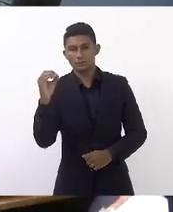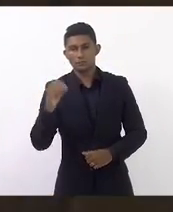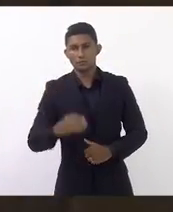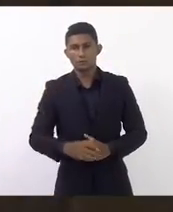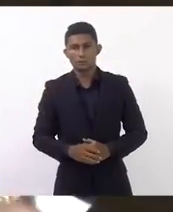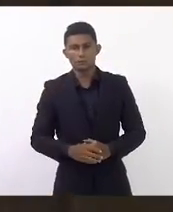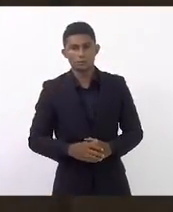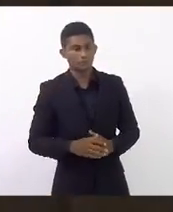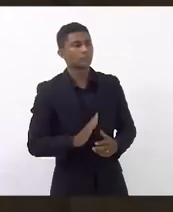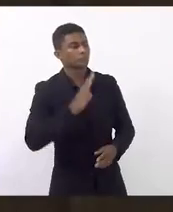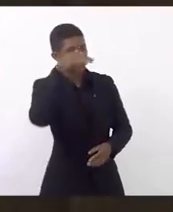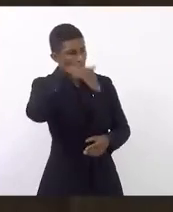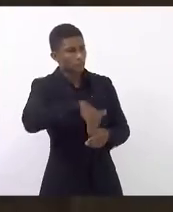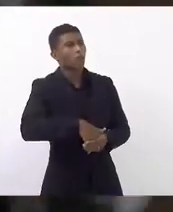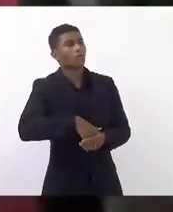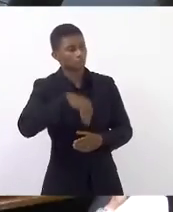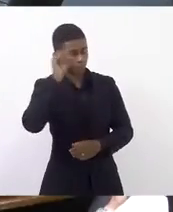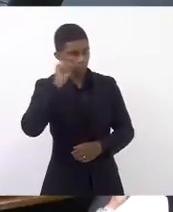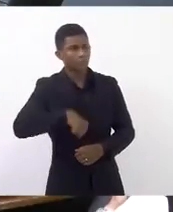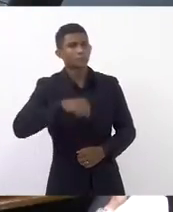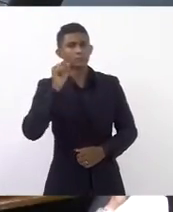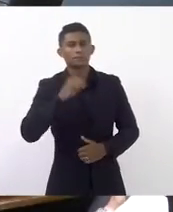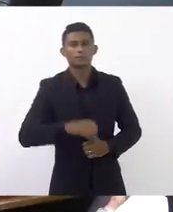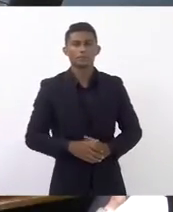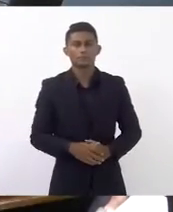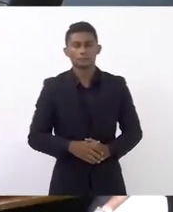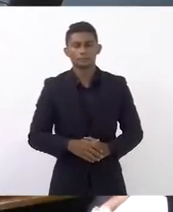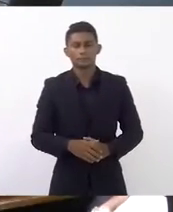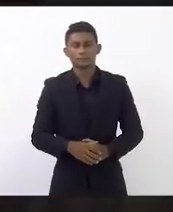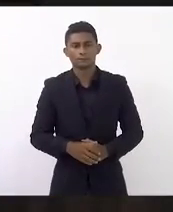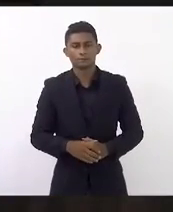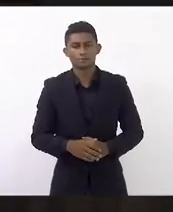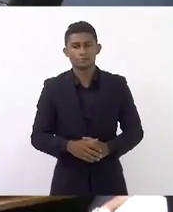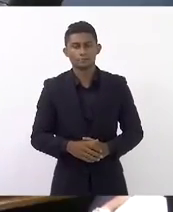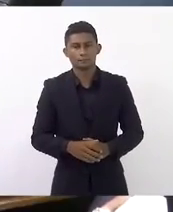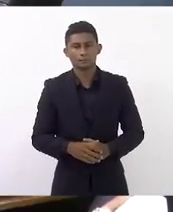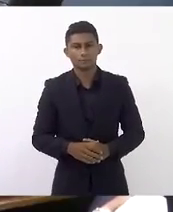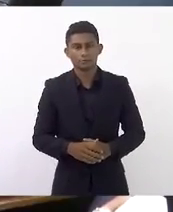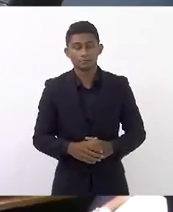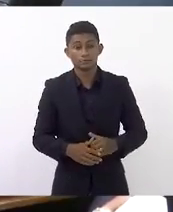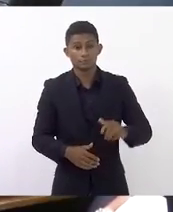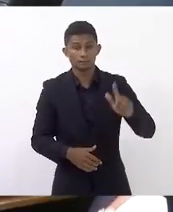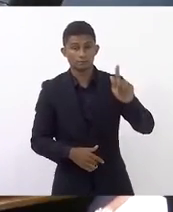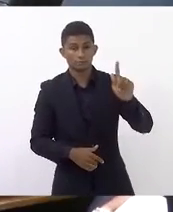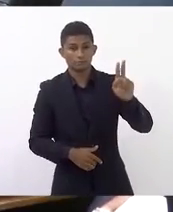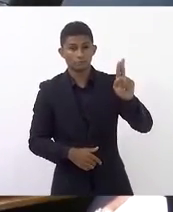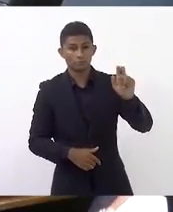Voto favorável, presidente. Deputado Gustavo Tutuca.